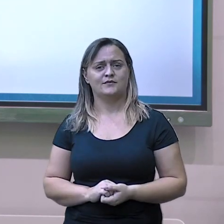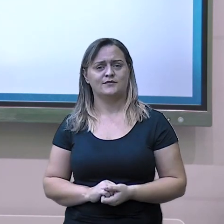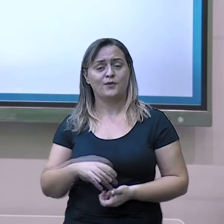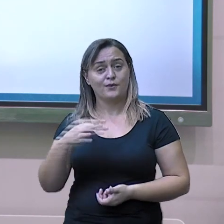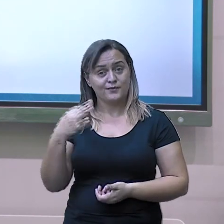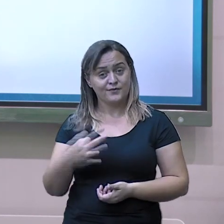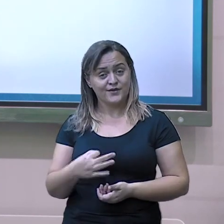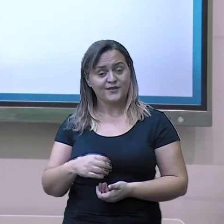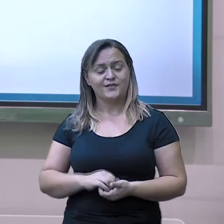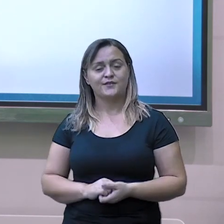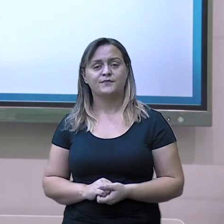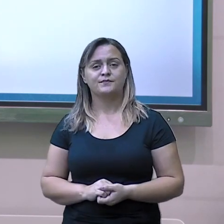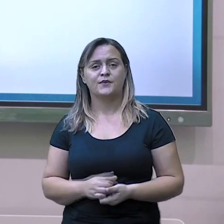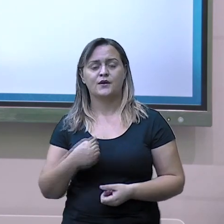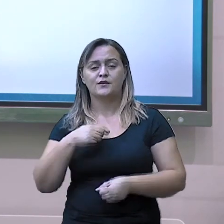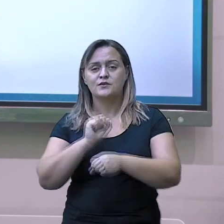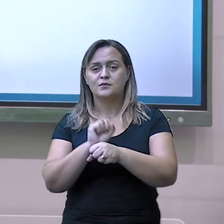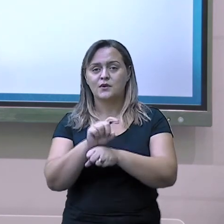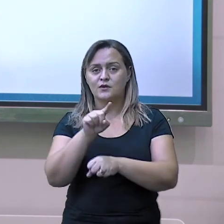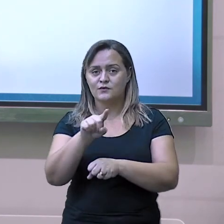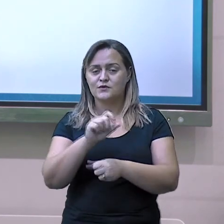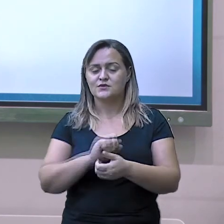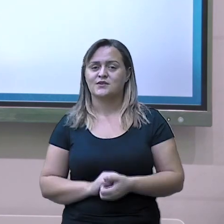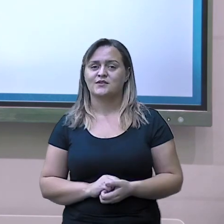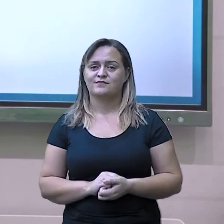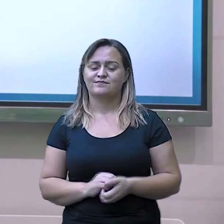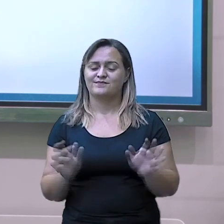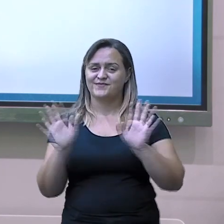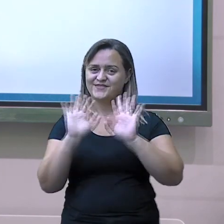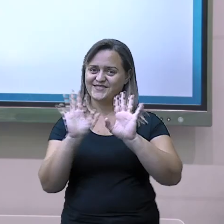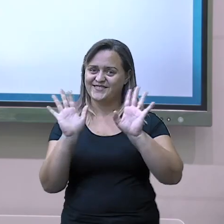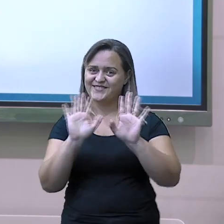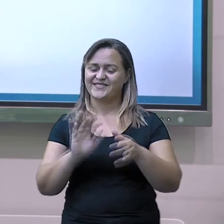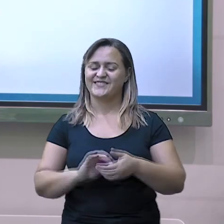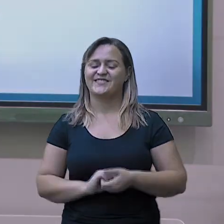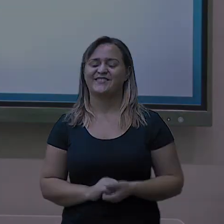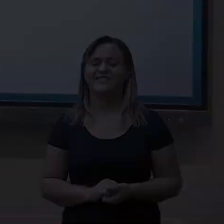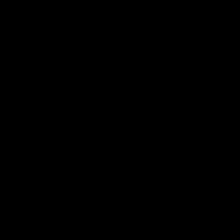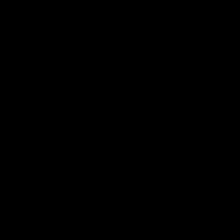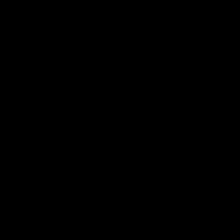tá certo? Te espero para a próxima aula. Se cuide, hein? Tchau, tchau!